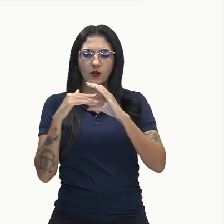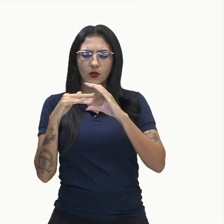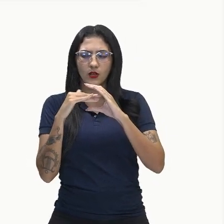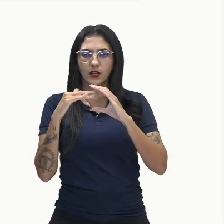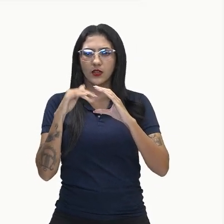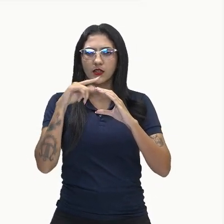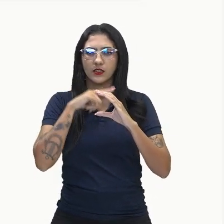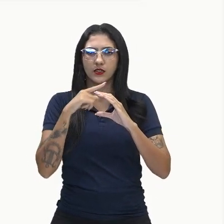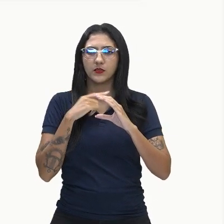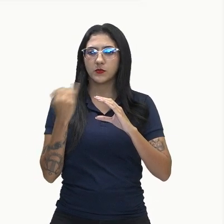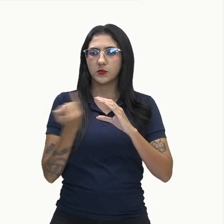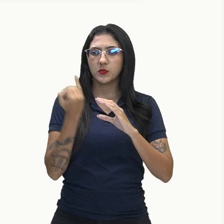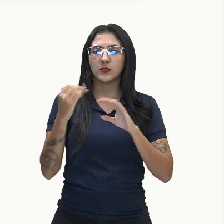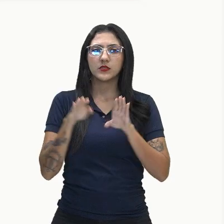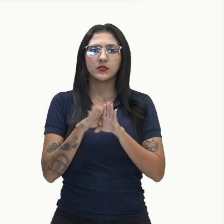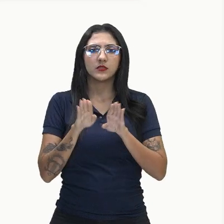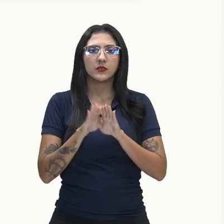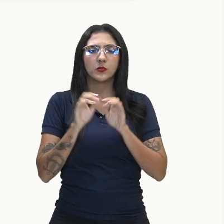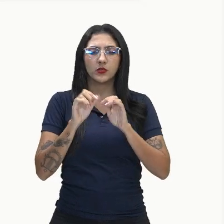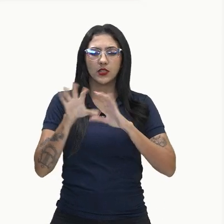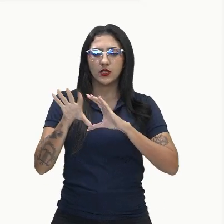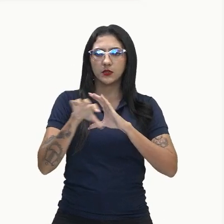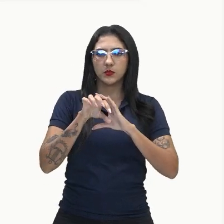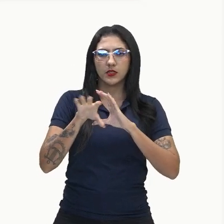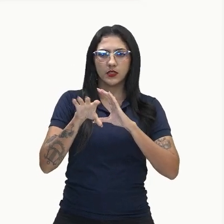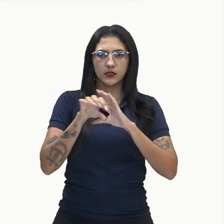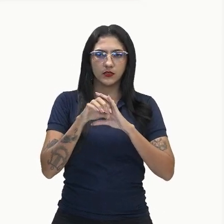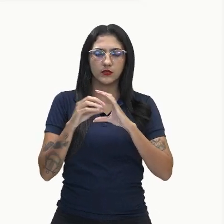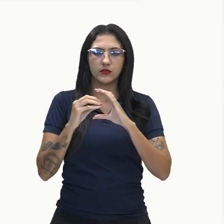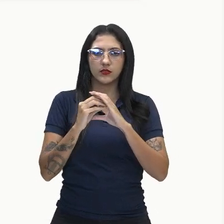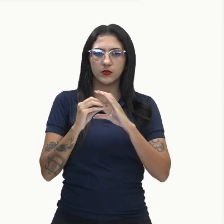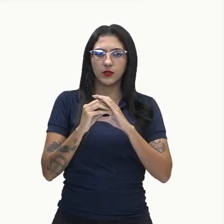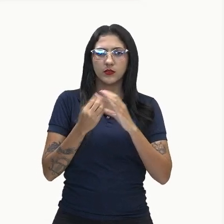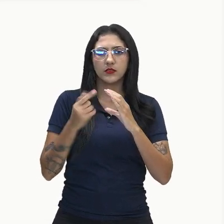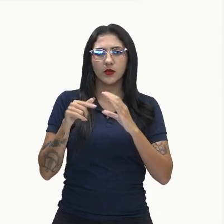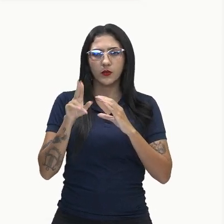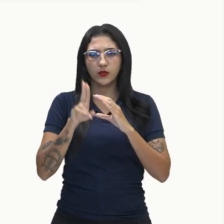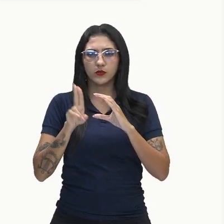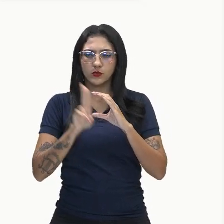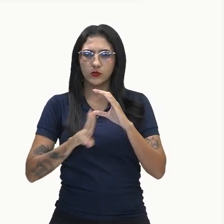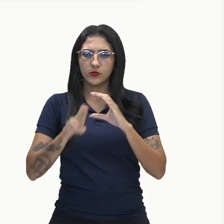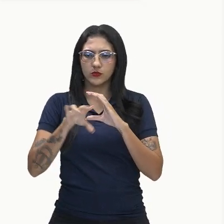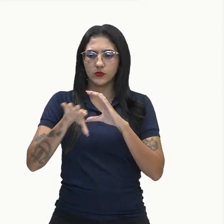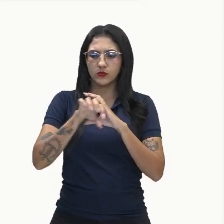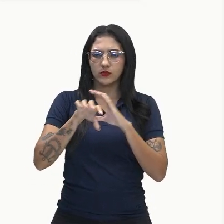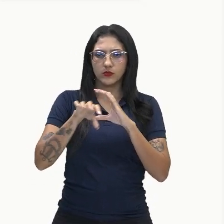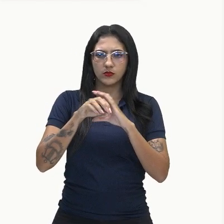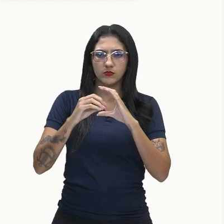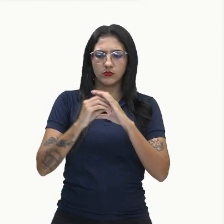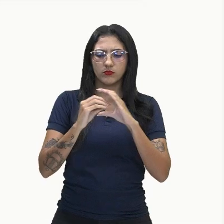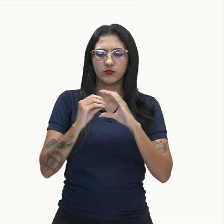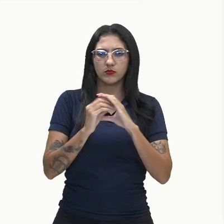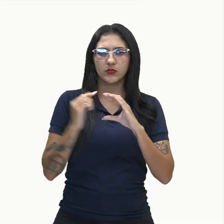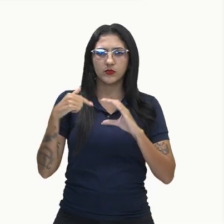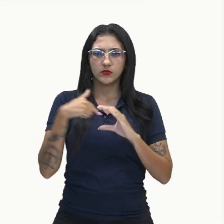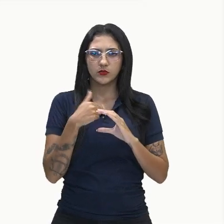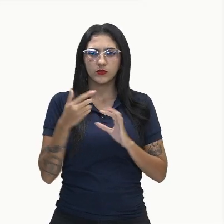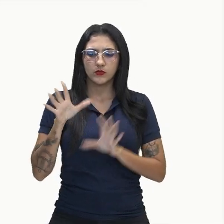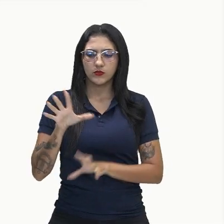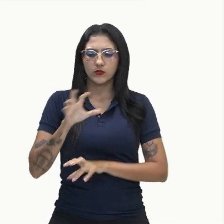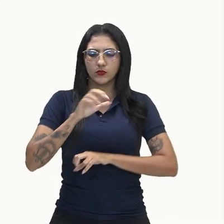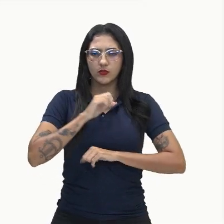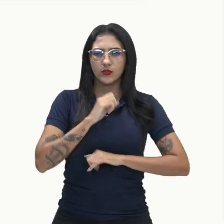muito importante chamado respiração celular. E é através da respiração celular que o nosso corpo obtém energia